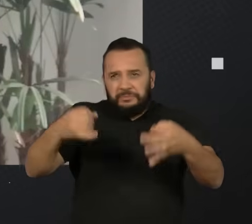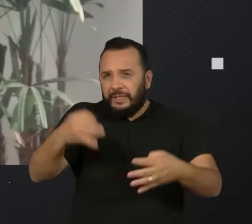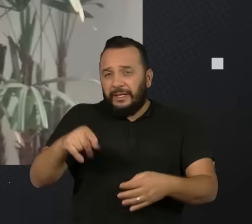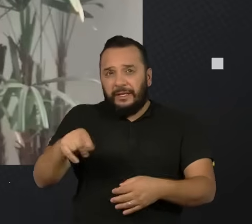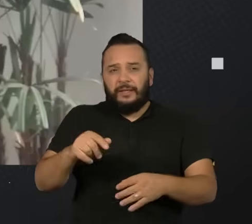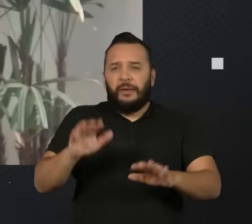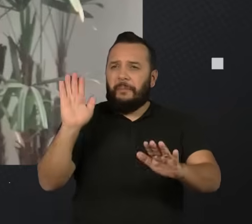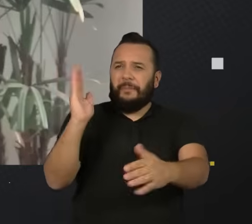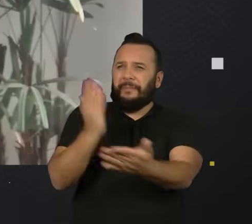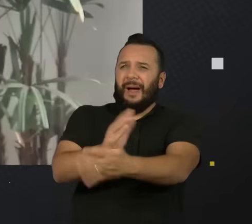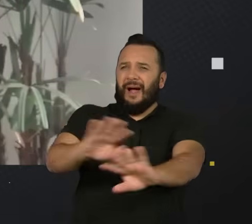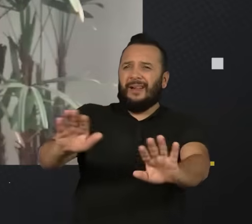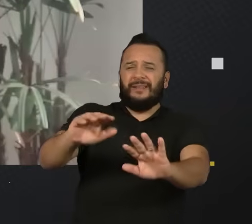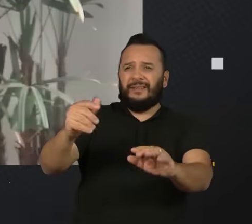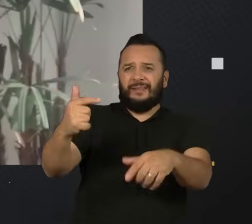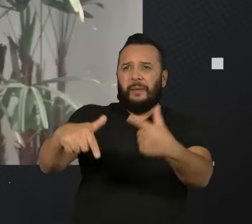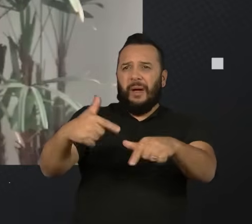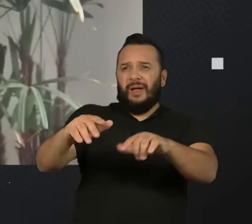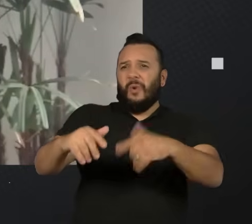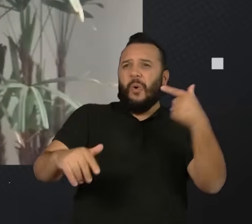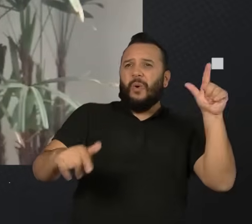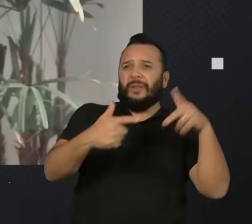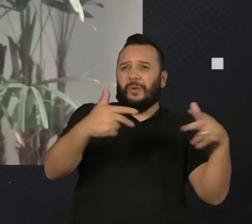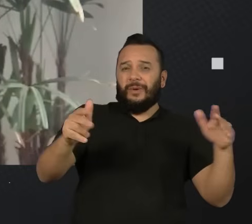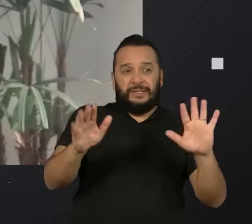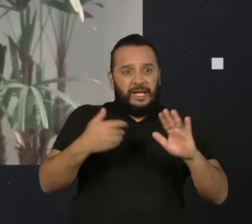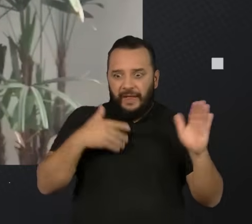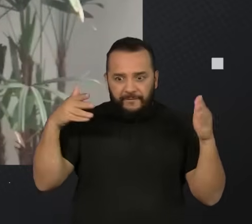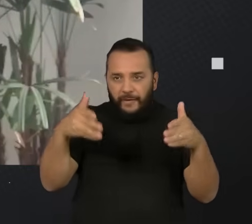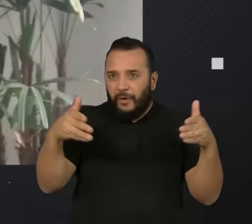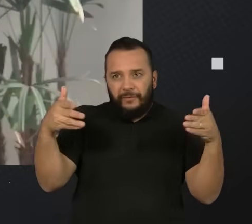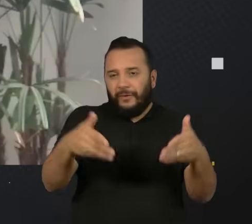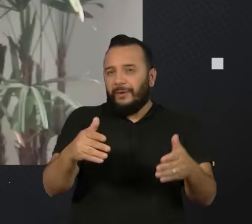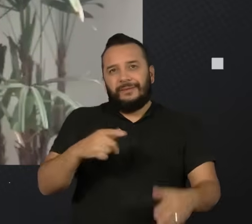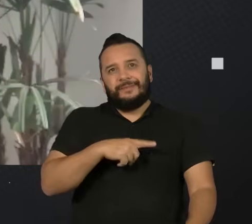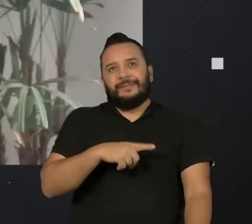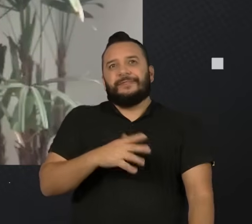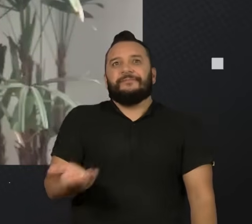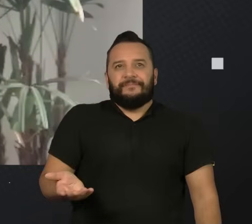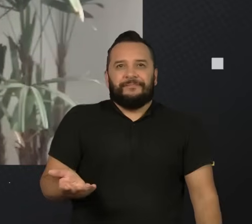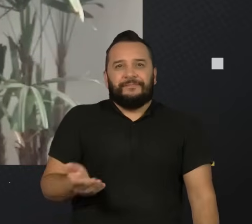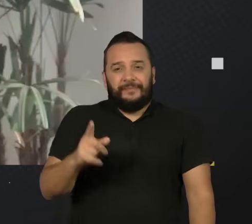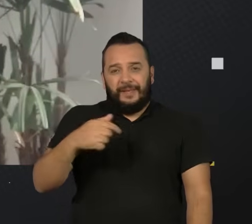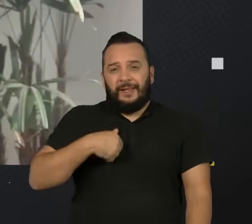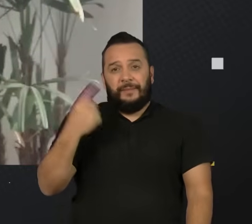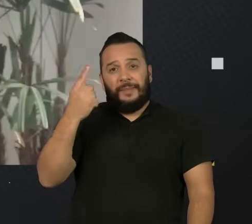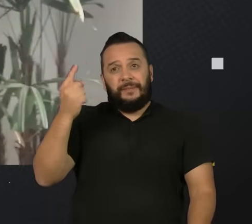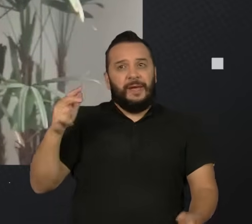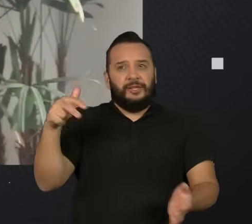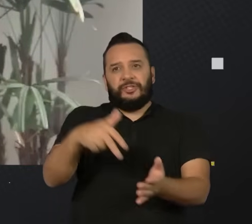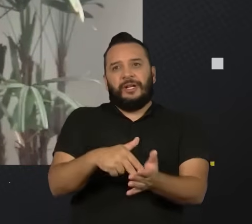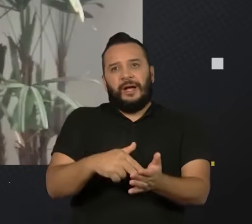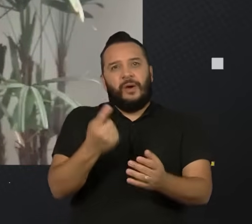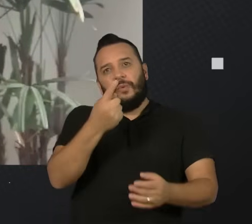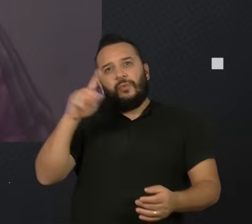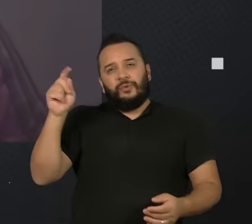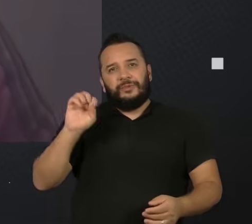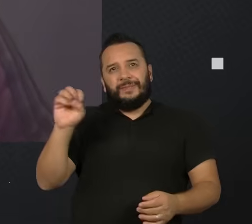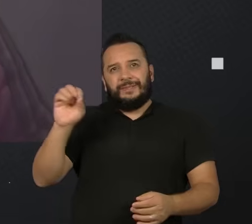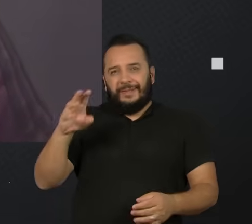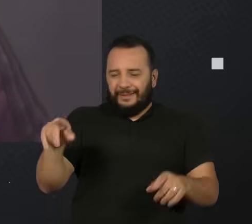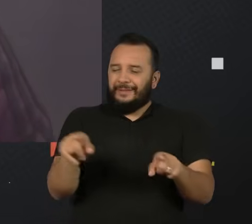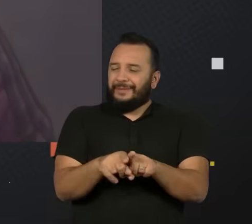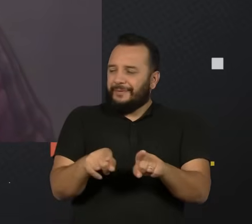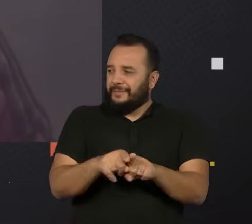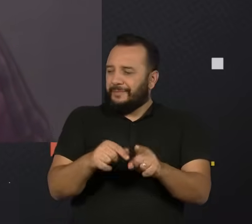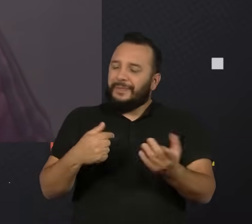vezes eu falo, para de falar disso, vamos falar de outra coisa, mas ela é muito... A primeira a chegar, a última a sair, a primeira a decorar o texto, sabe? Falar o